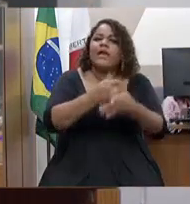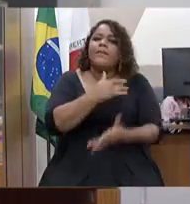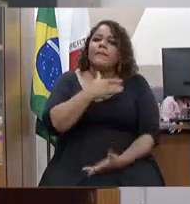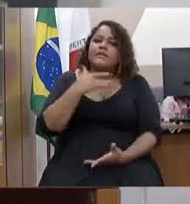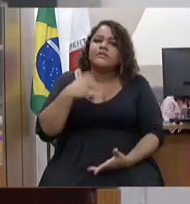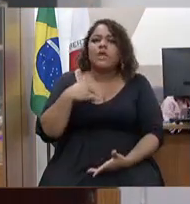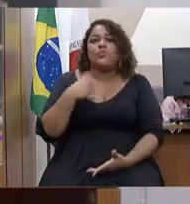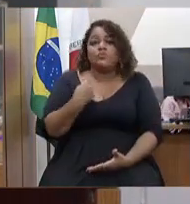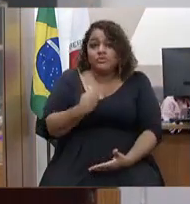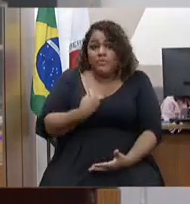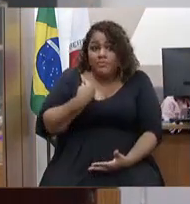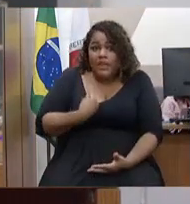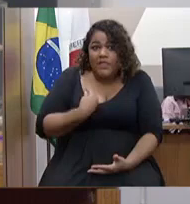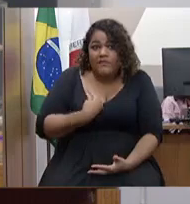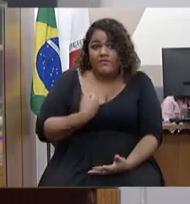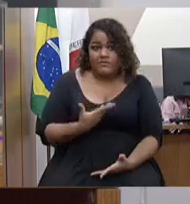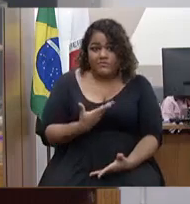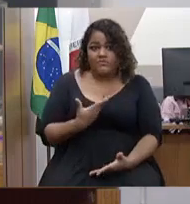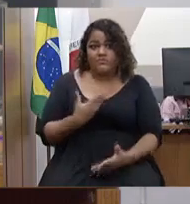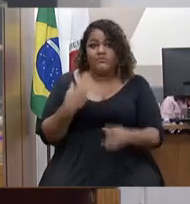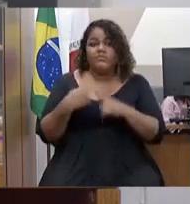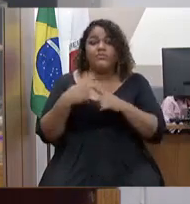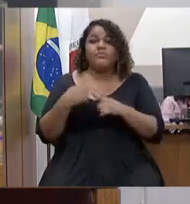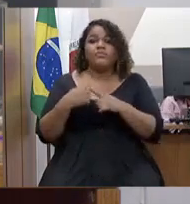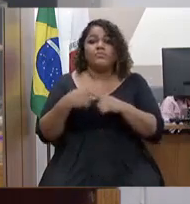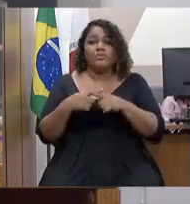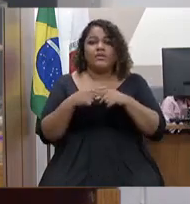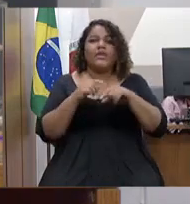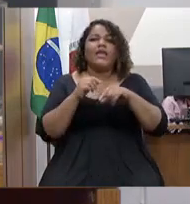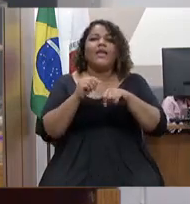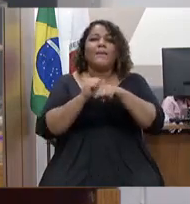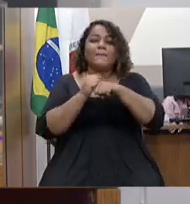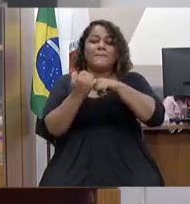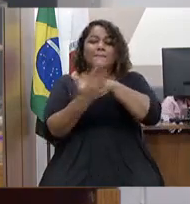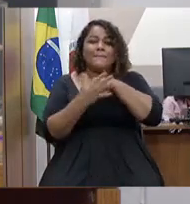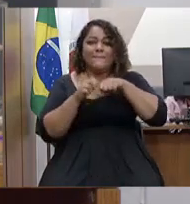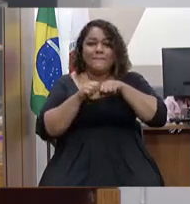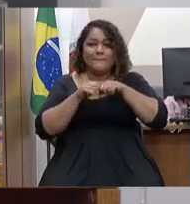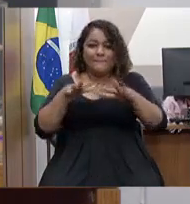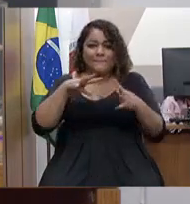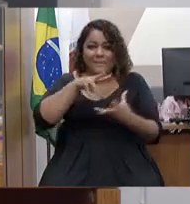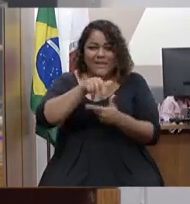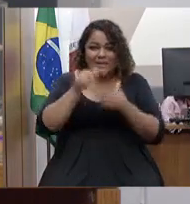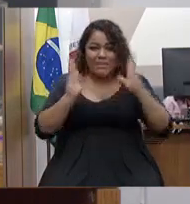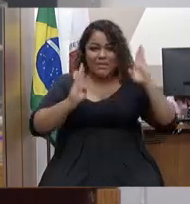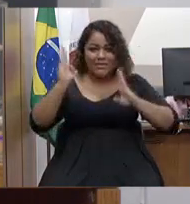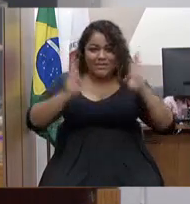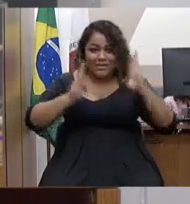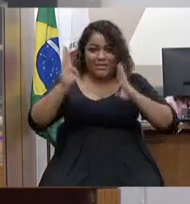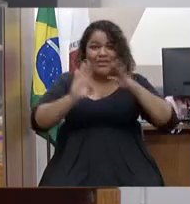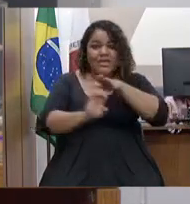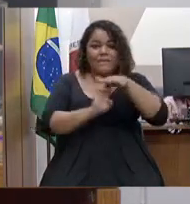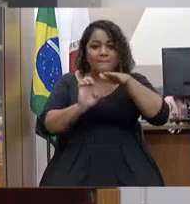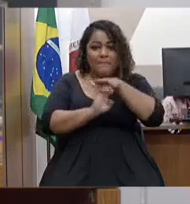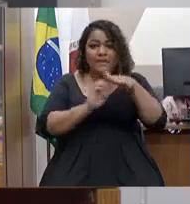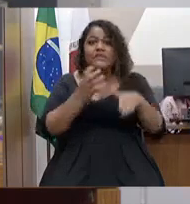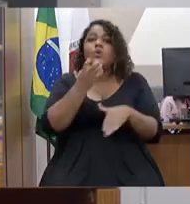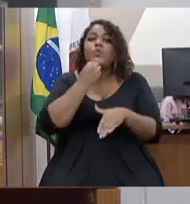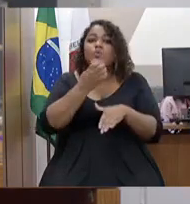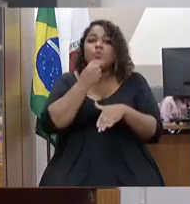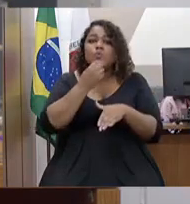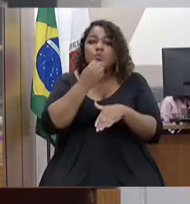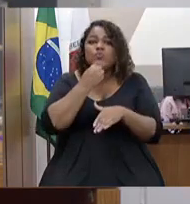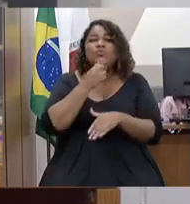aumentou na pandemia gente teve empresa que aumentou em 66,65% a sua